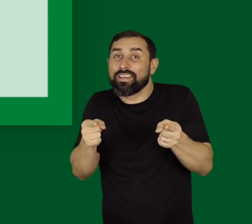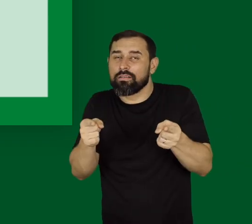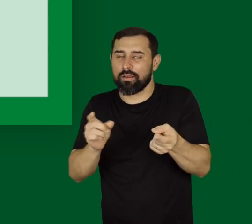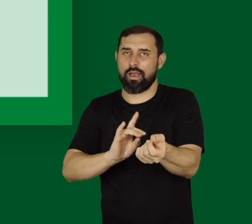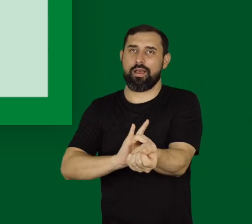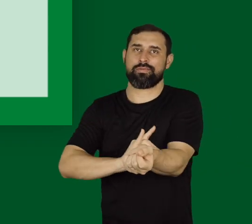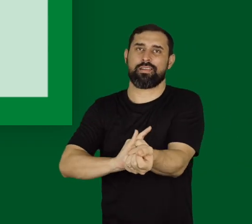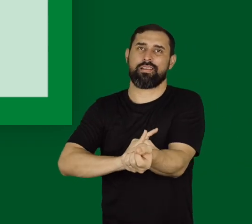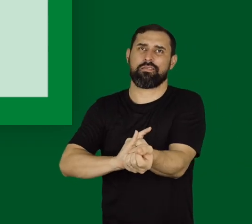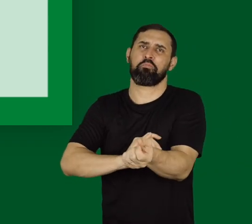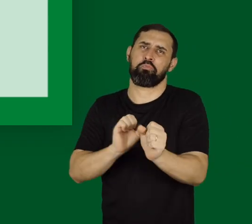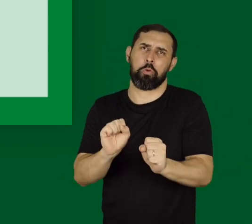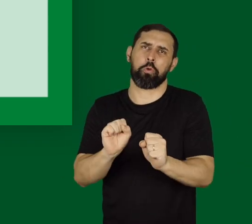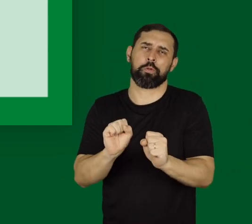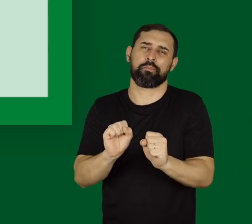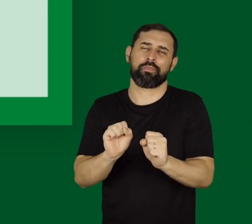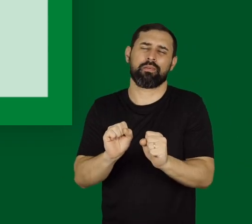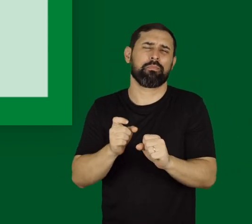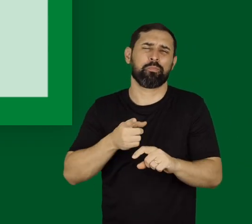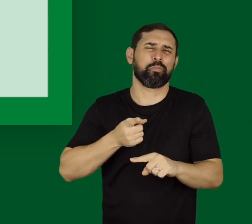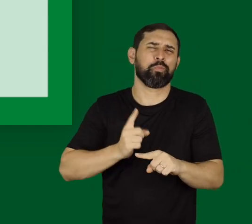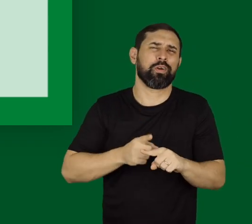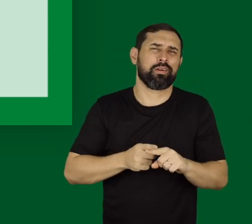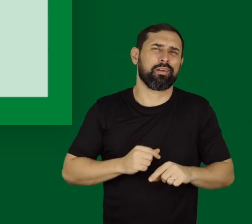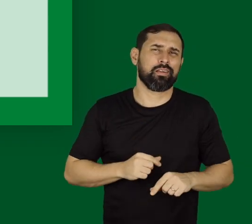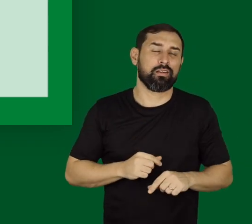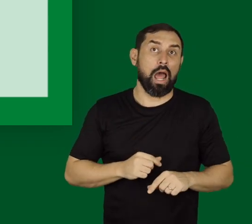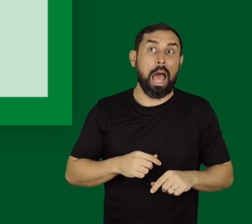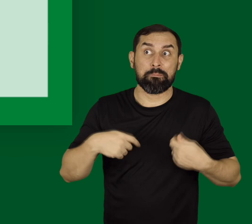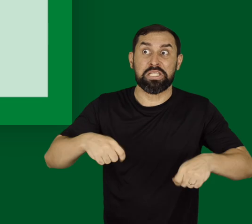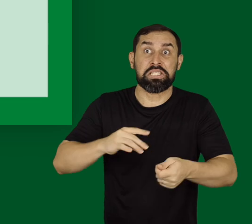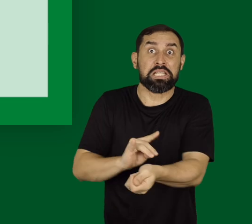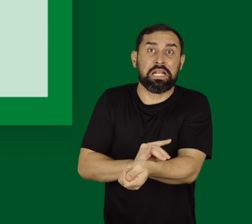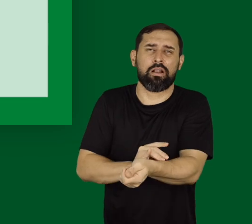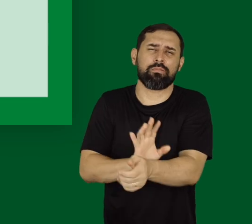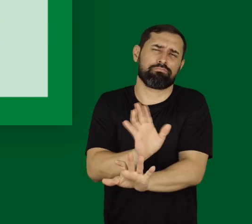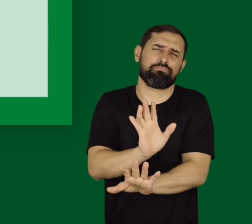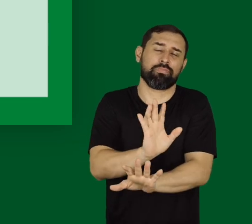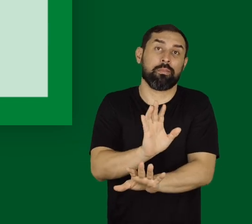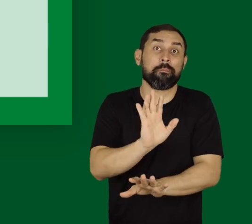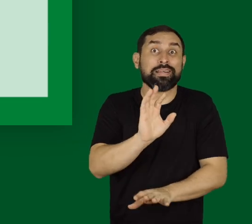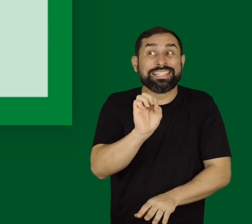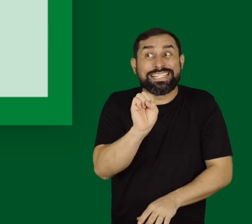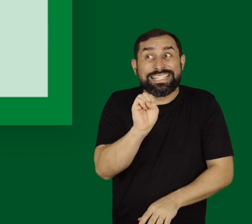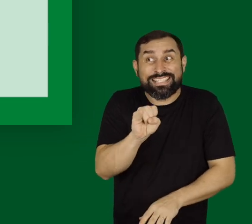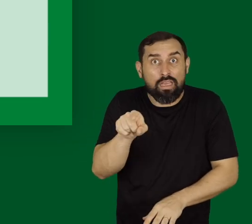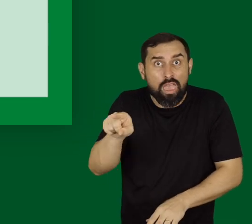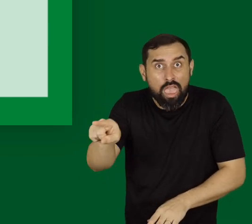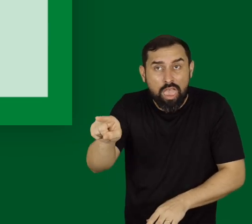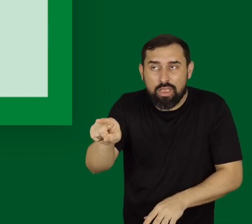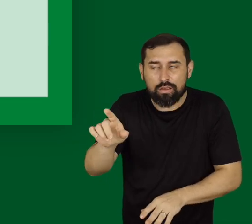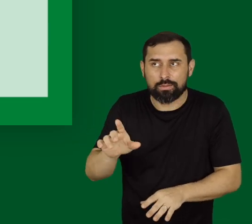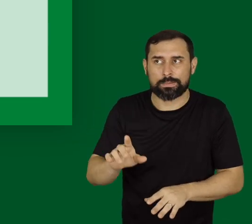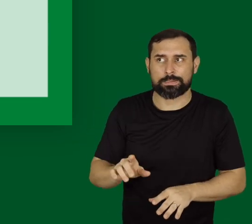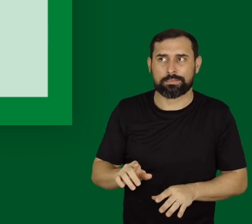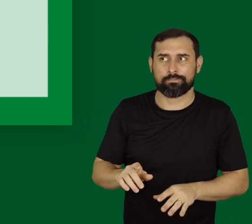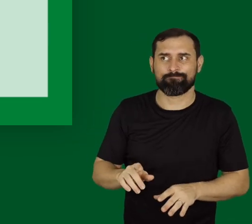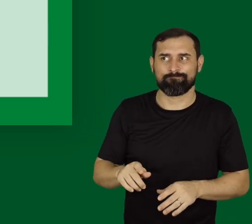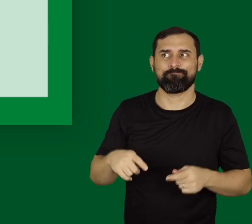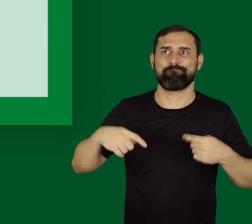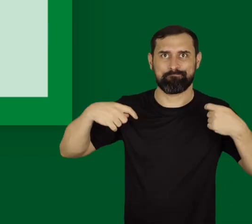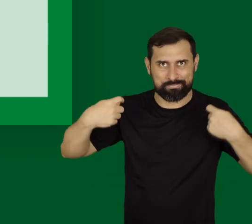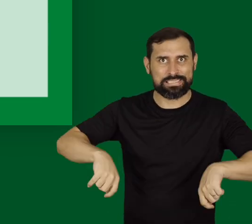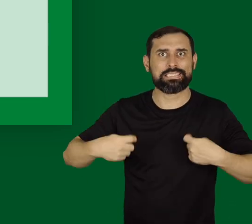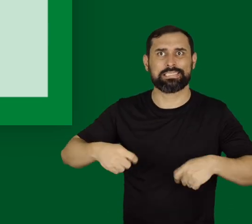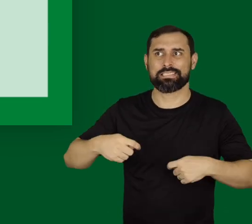entre parênteses, adrenalina. Por quê? Lembrar, não necessariamente você vai usar adrenalina, mas se o paciente tiver hipotenso, você vai ter que usar adrenalina,